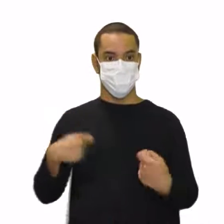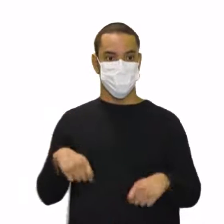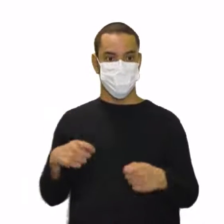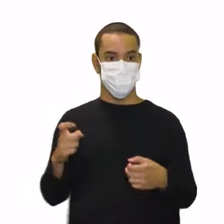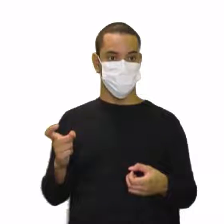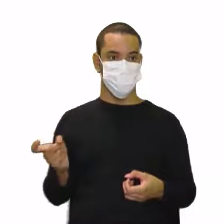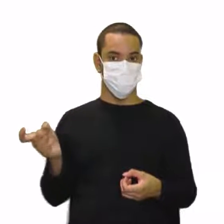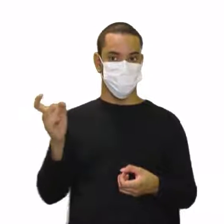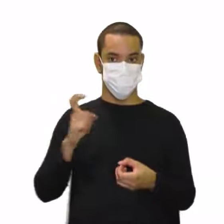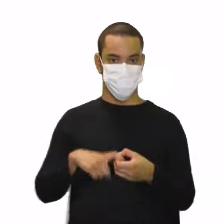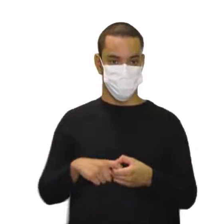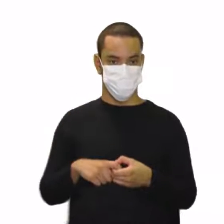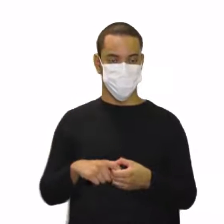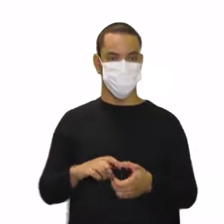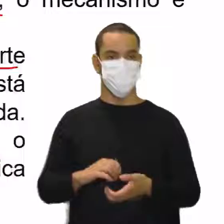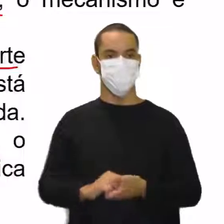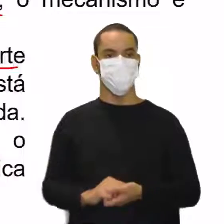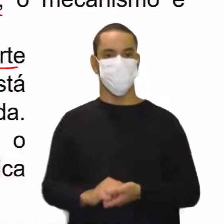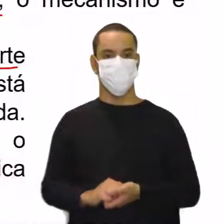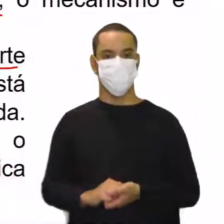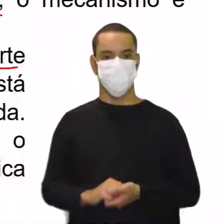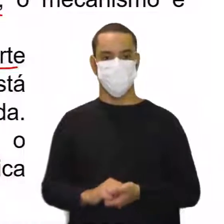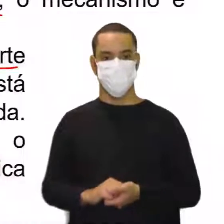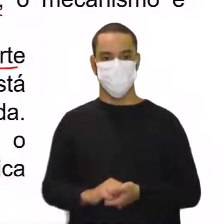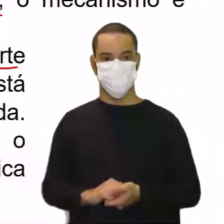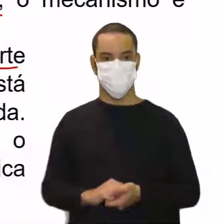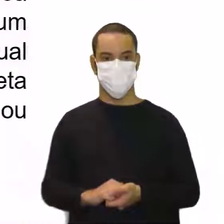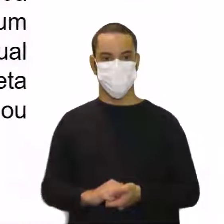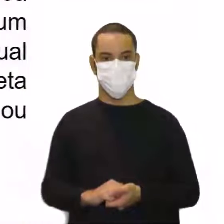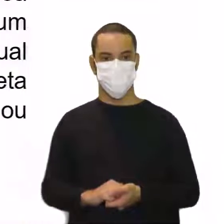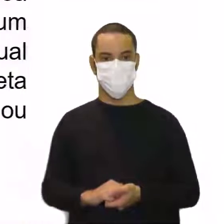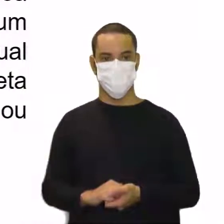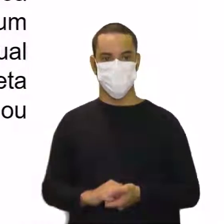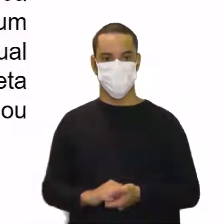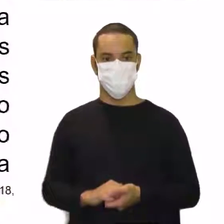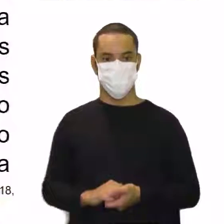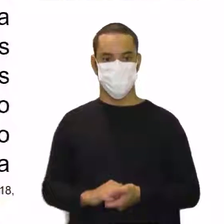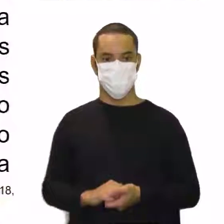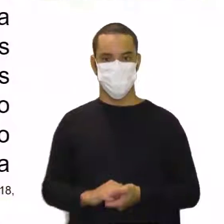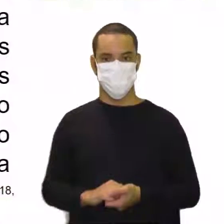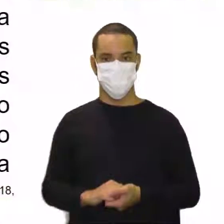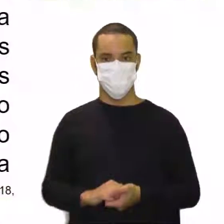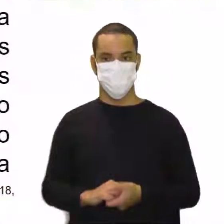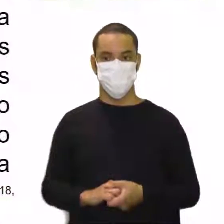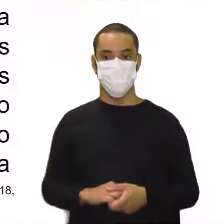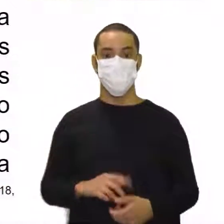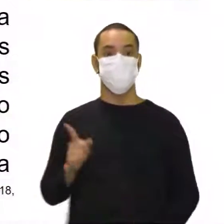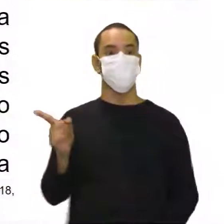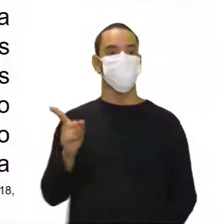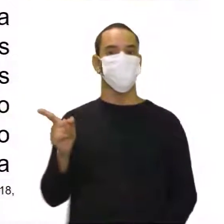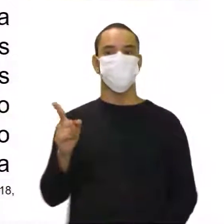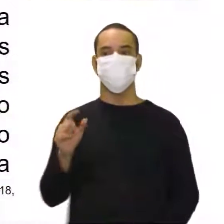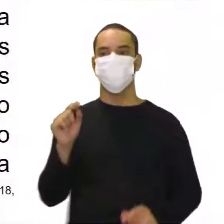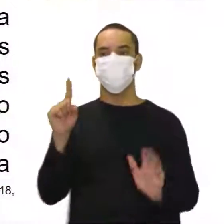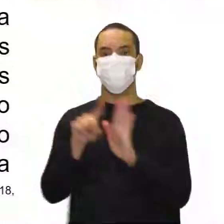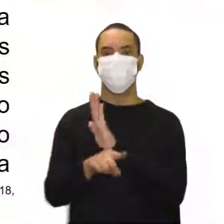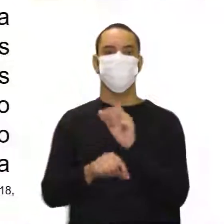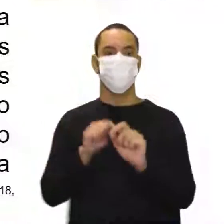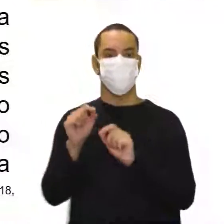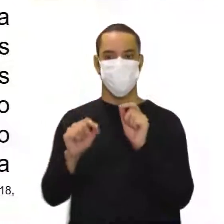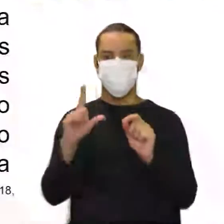voltar 40, 38. Voltar mais um. Aqui. Então, ele fala que tem